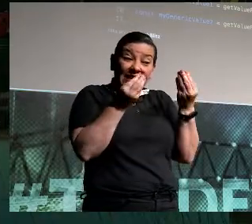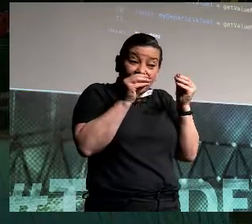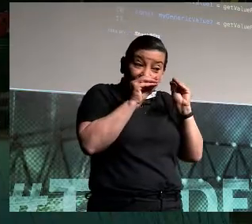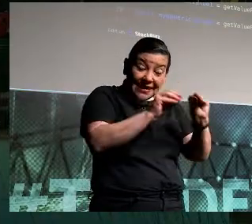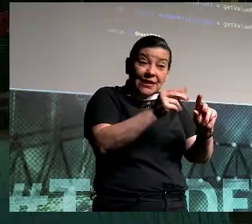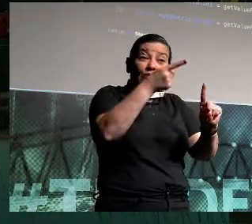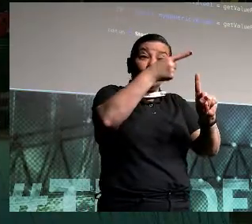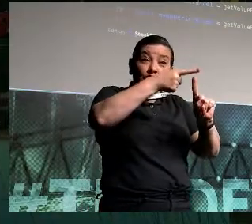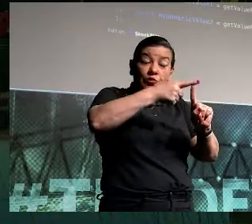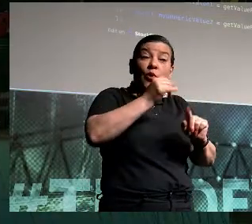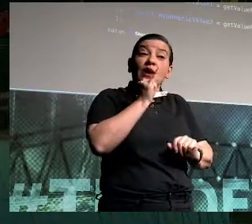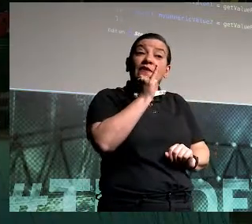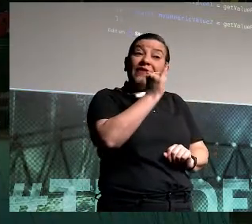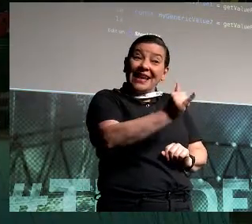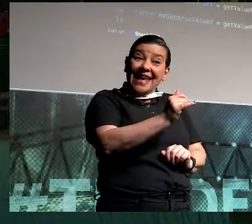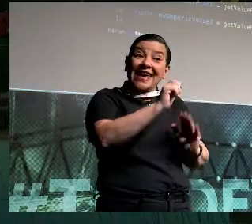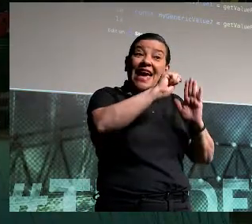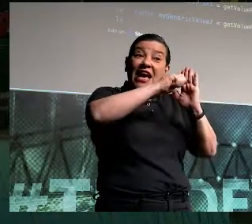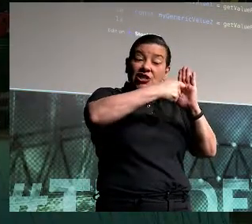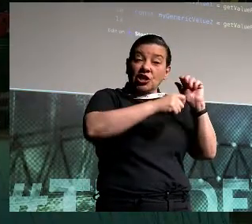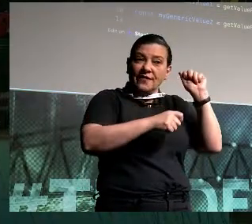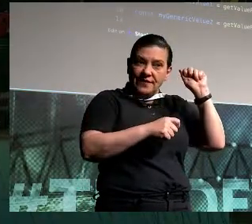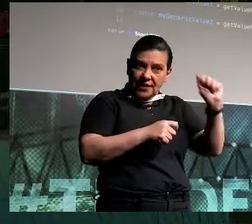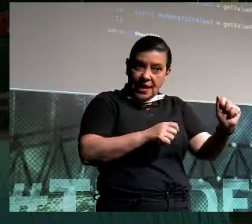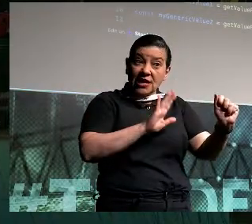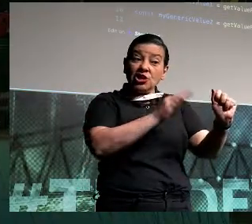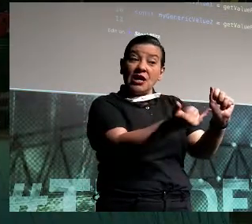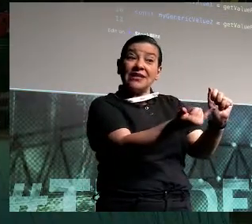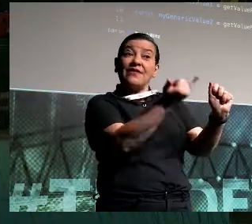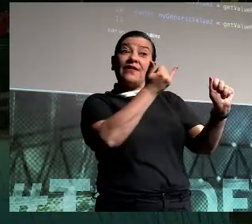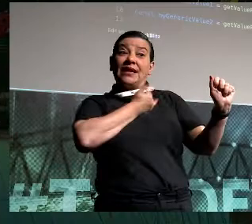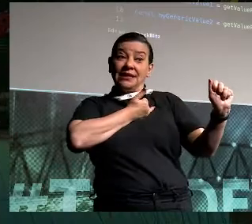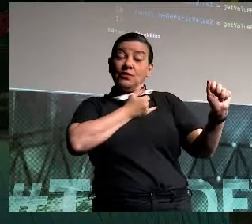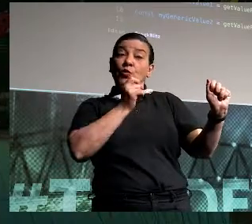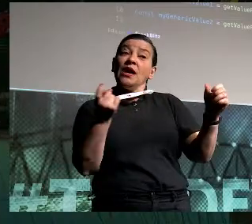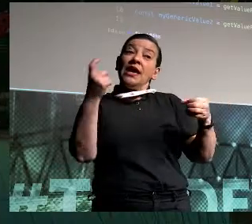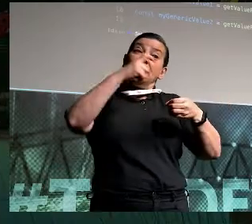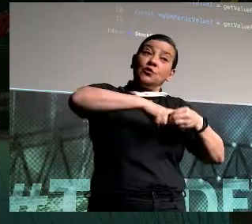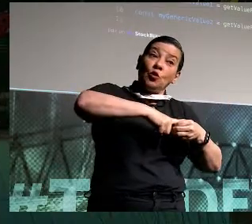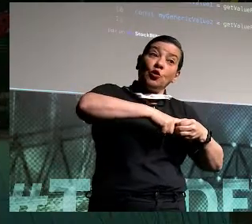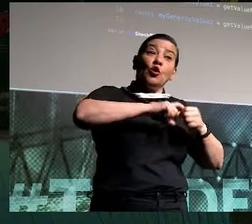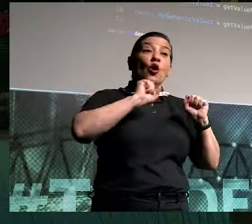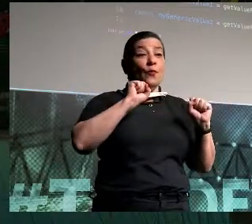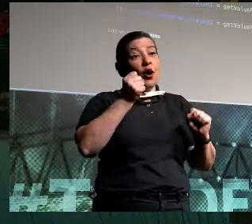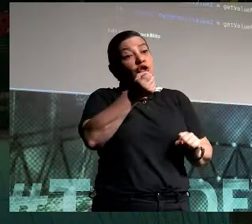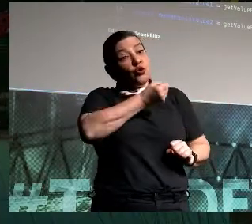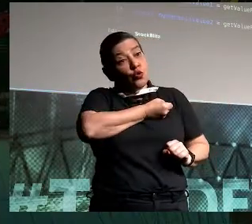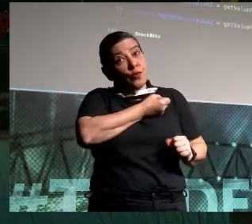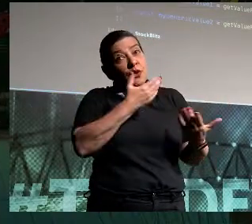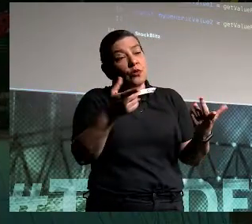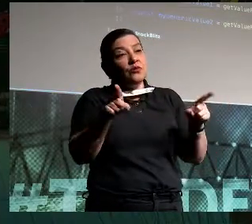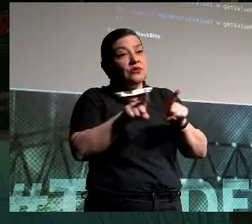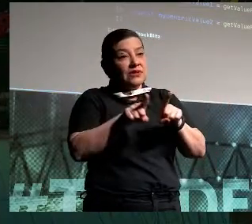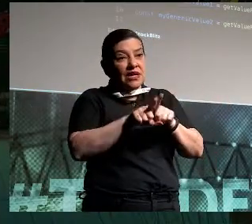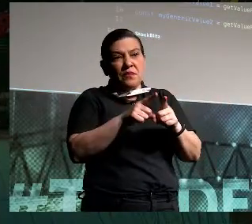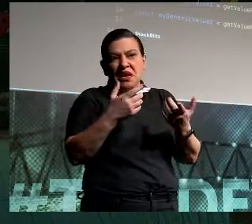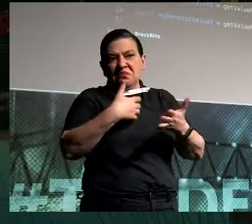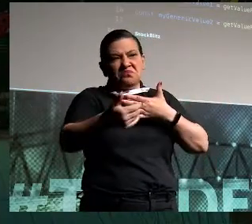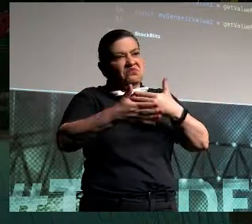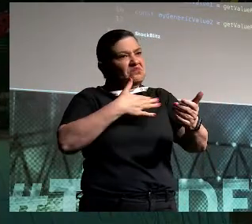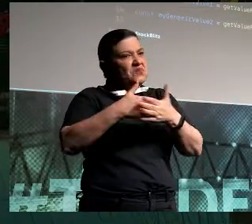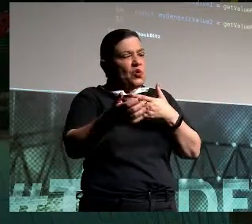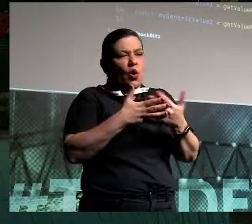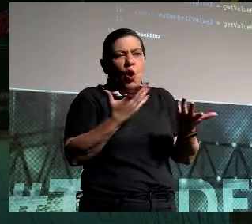falei que é a chave A. E ele já está me falando que o retorno pode ser tanto number como pode ser boolean, que é qualquer um dos